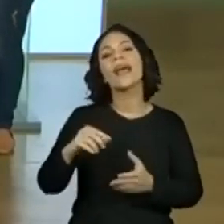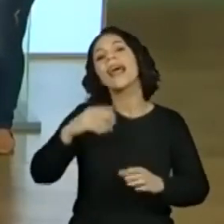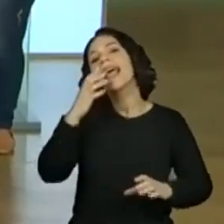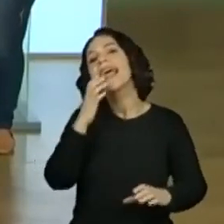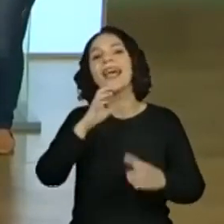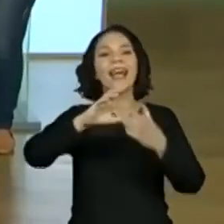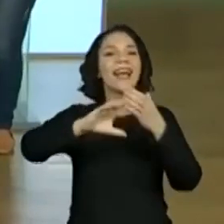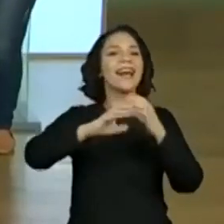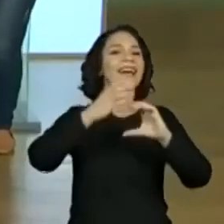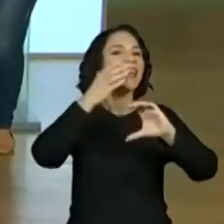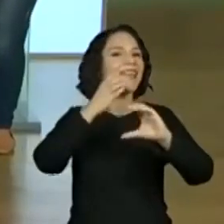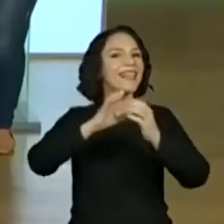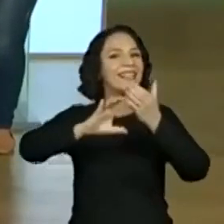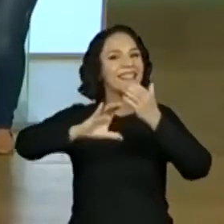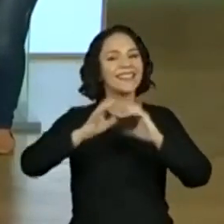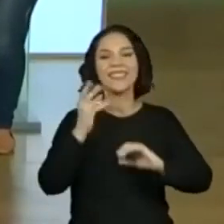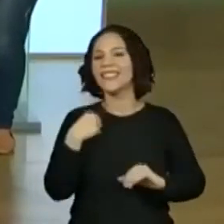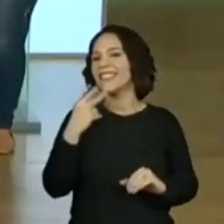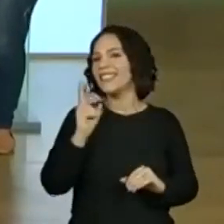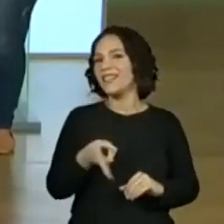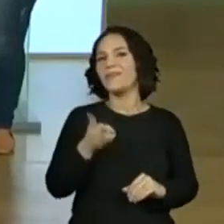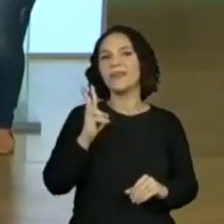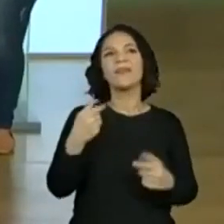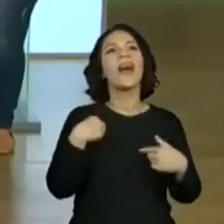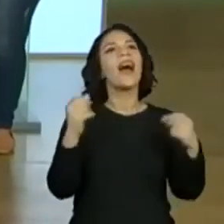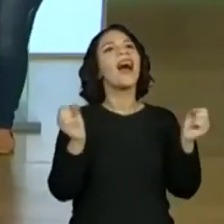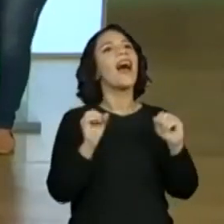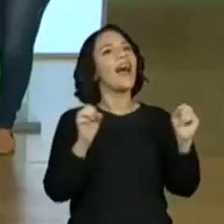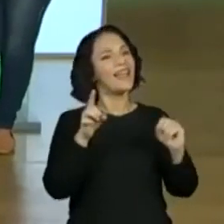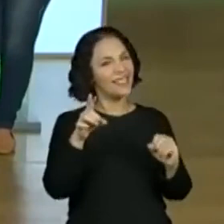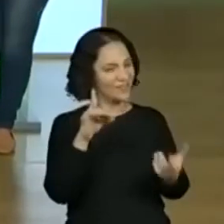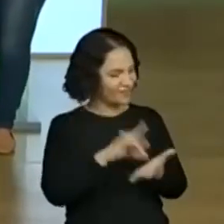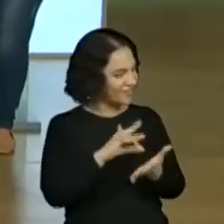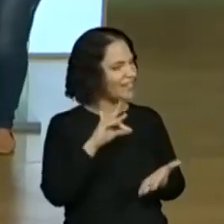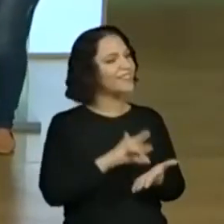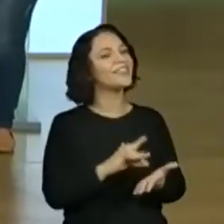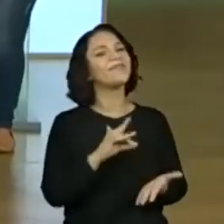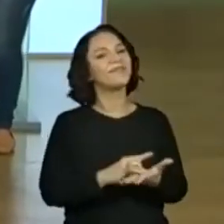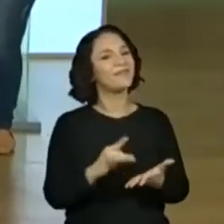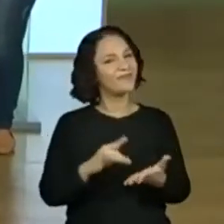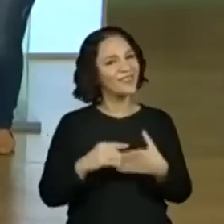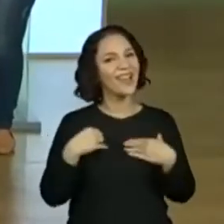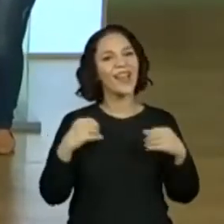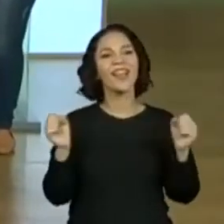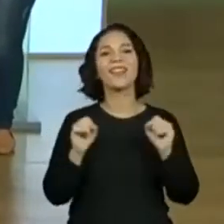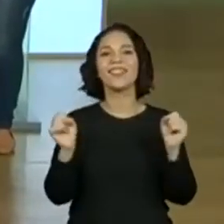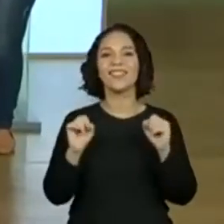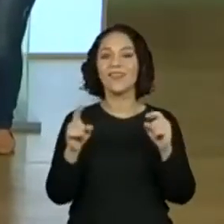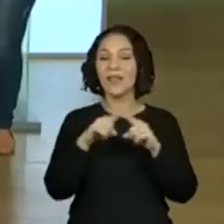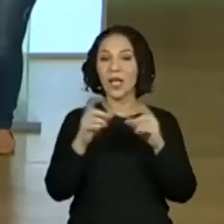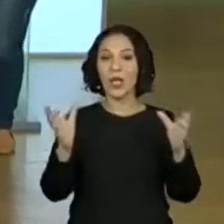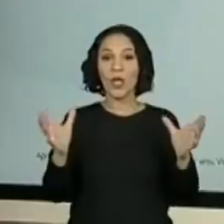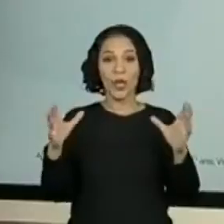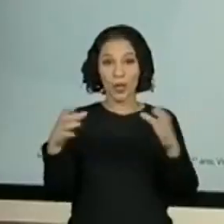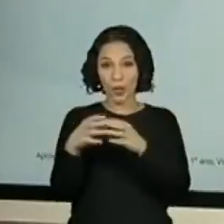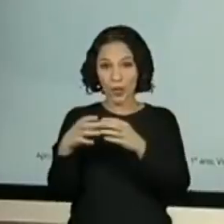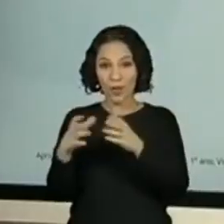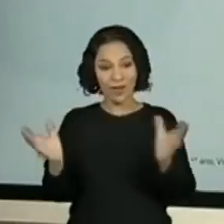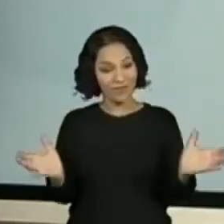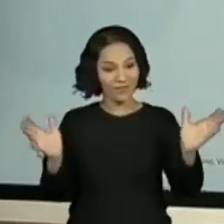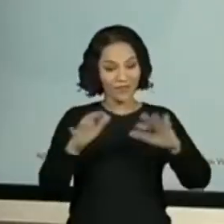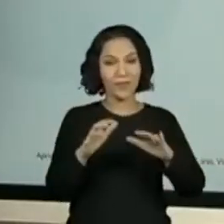as cantigas, fica lá cantando. Realmente, adorava essa parte. Essa parte de cantar. A gente juntava as turmas e vamos